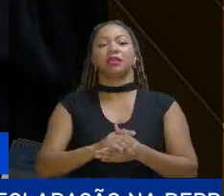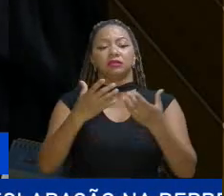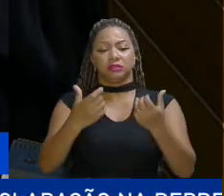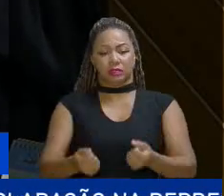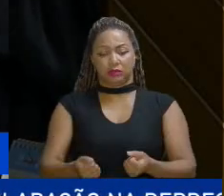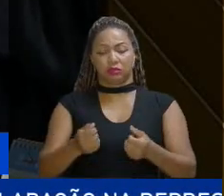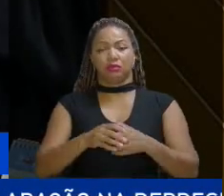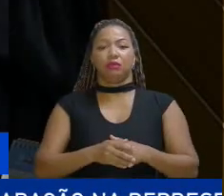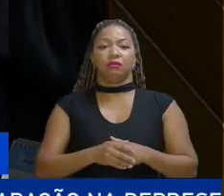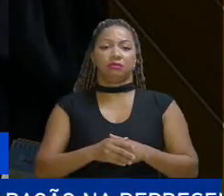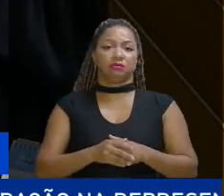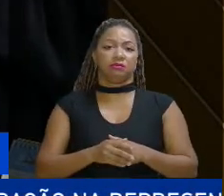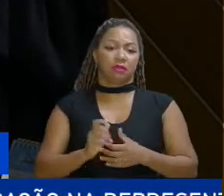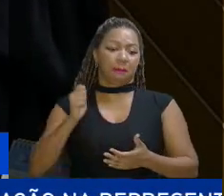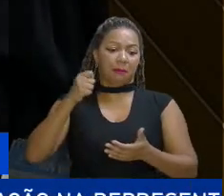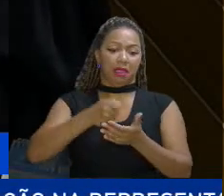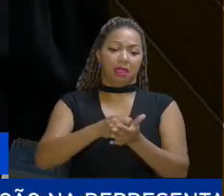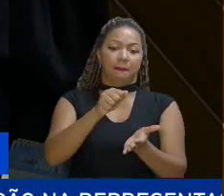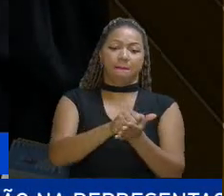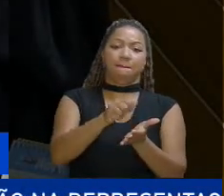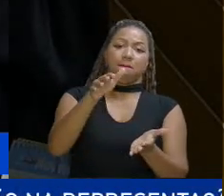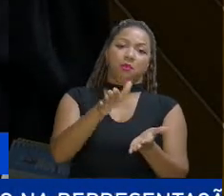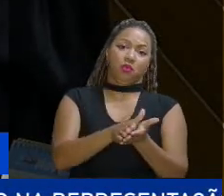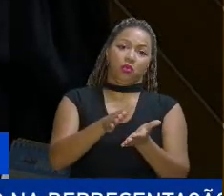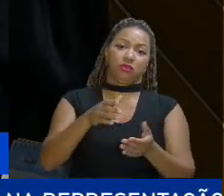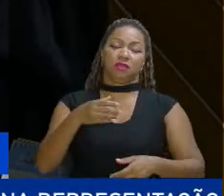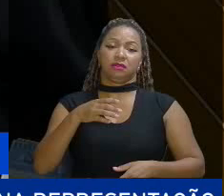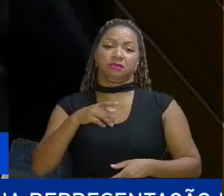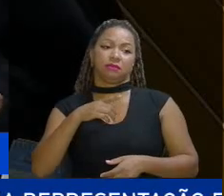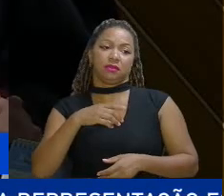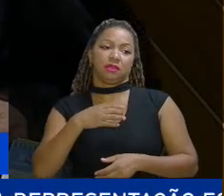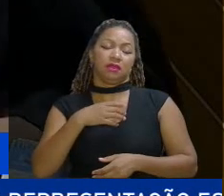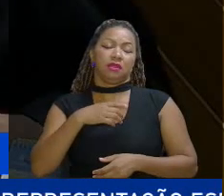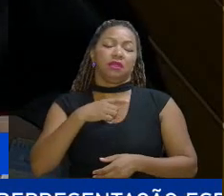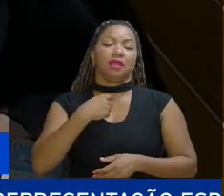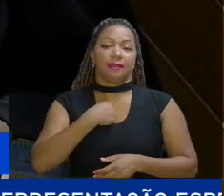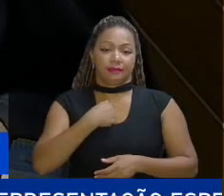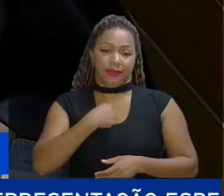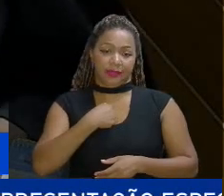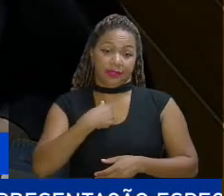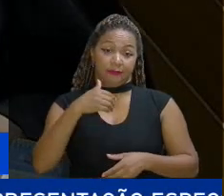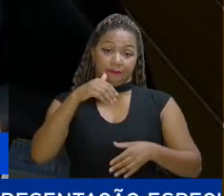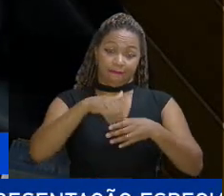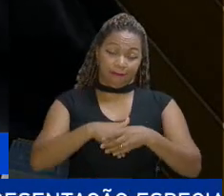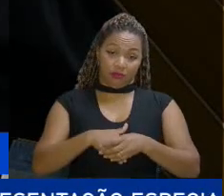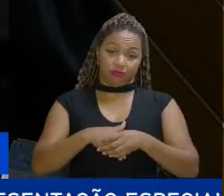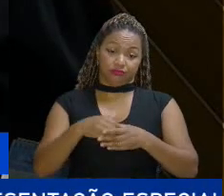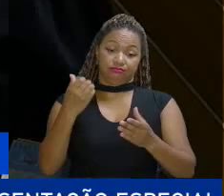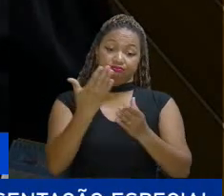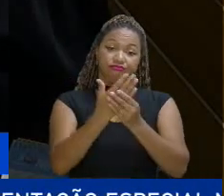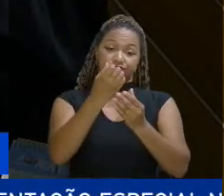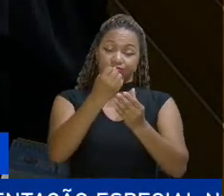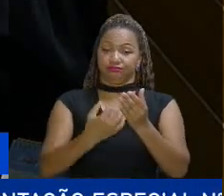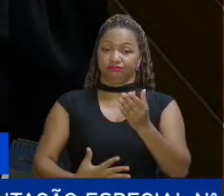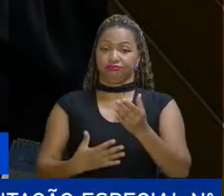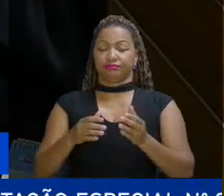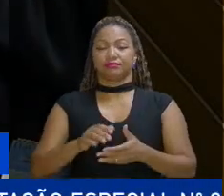considerou cabível de multa. É assim que eu voto na parte dos embargos da Silvia.